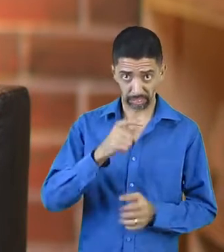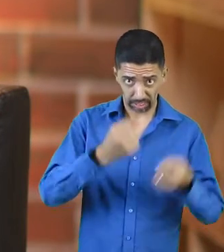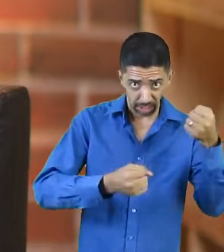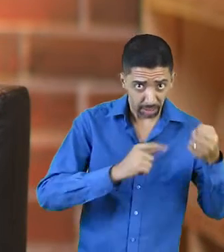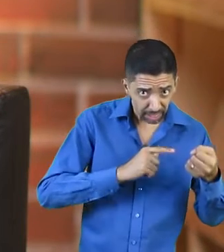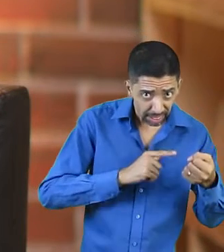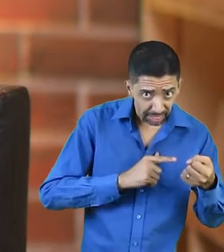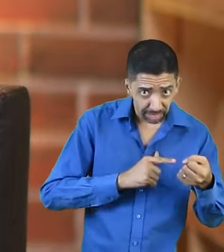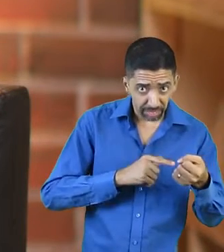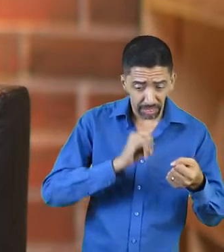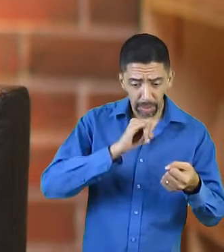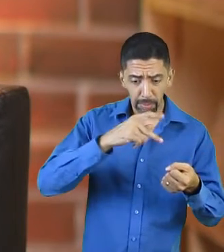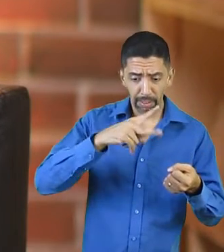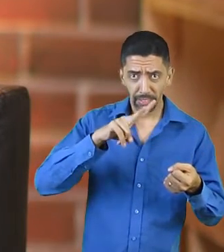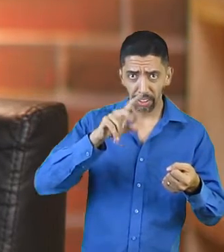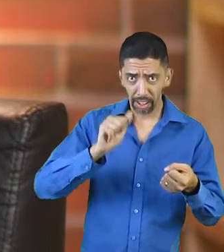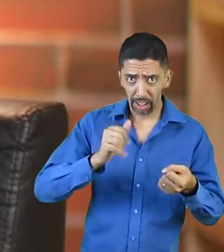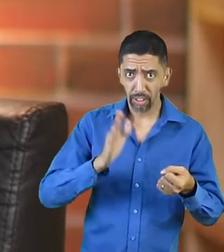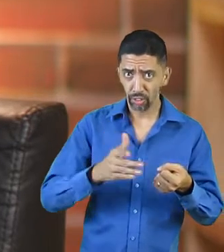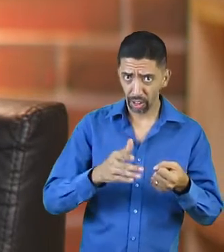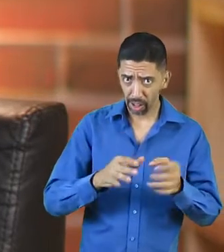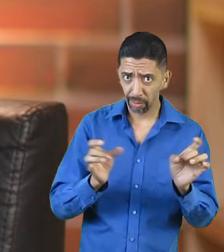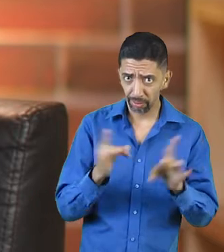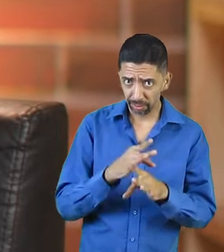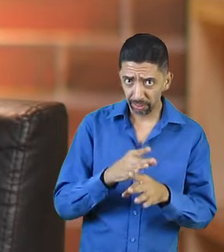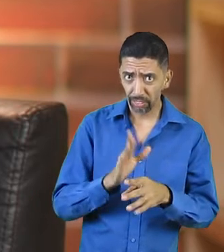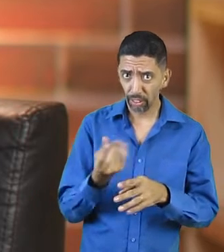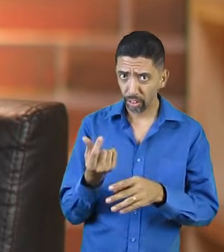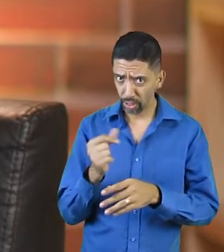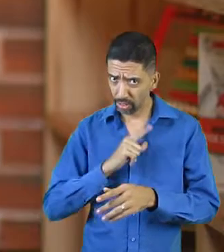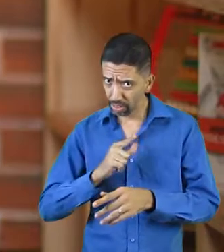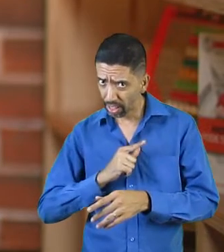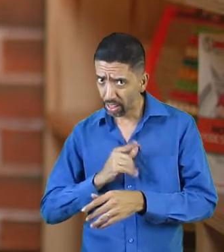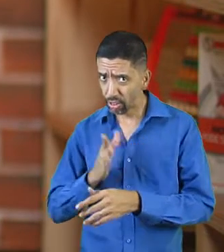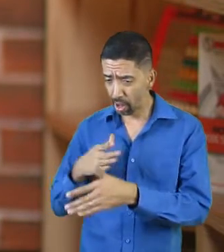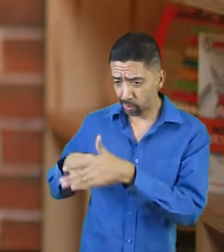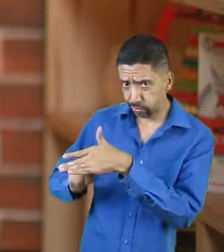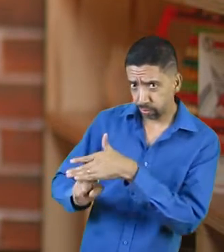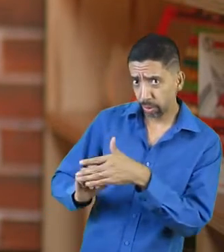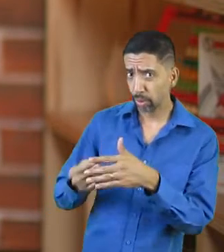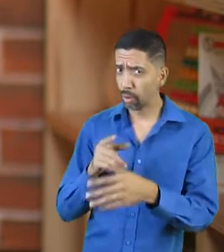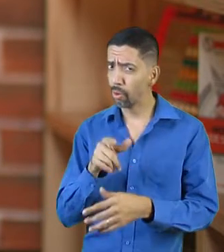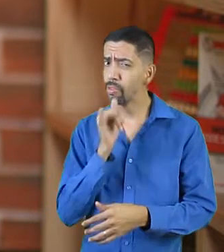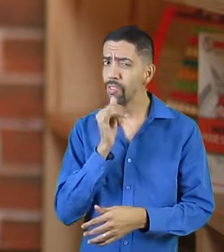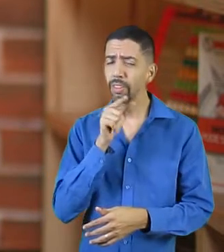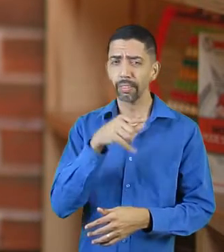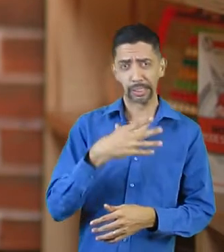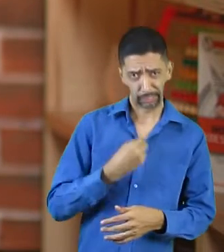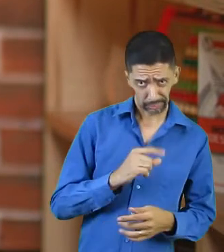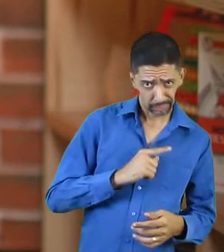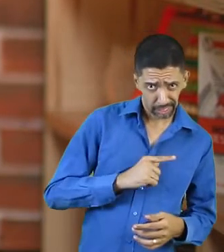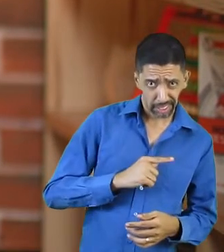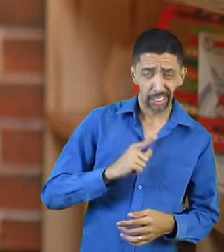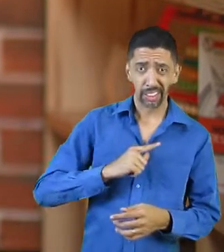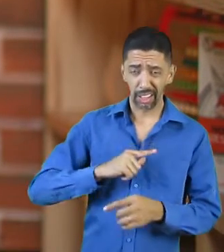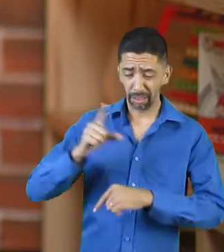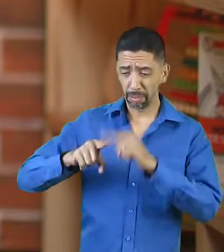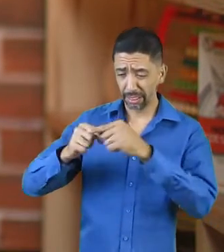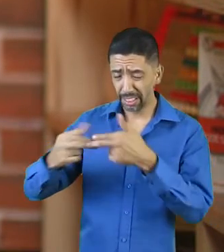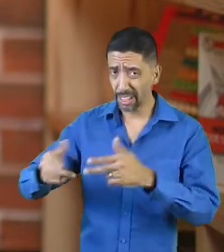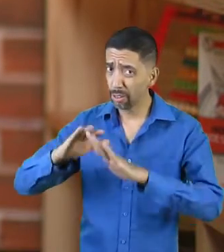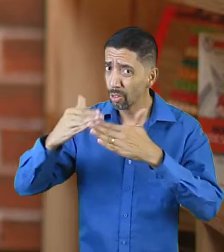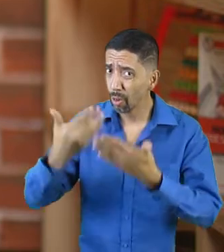Tem IPVA? Já está programado? Tem essa grana? Já reservou? Ou ainda, você tem filhos? Tem o material